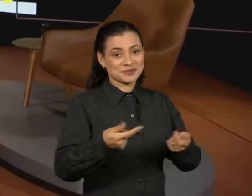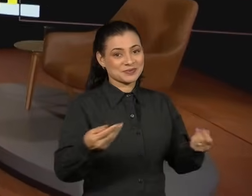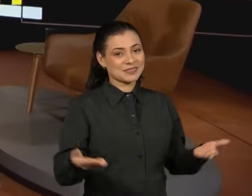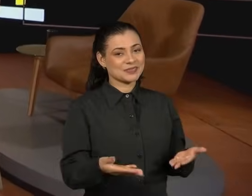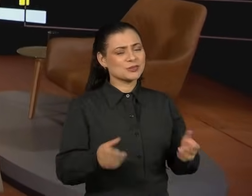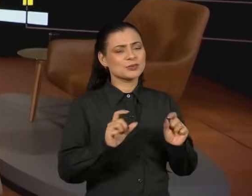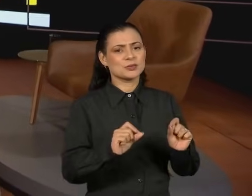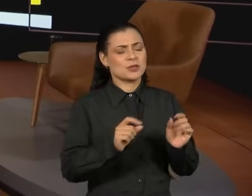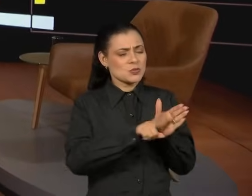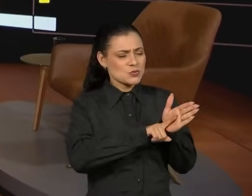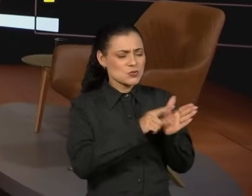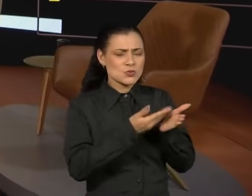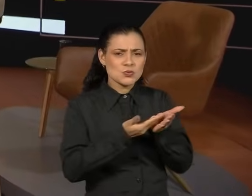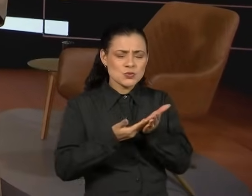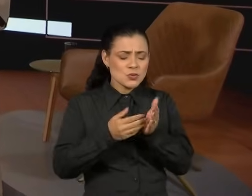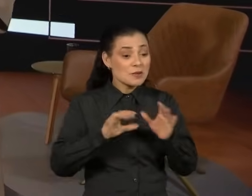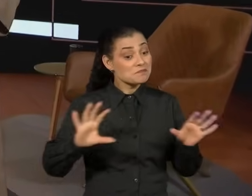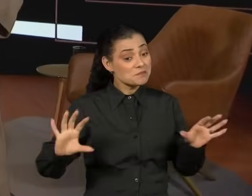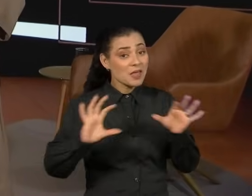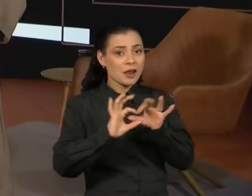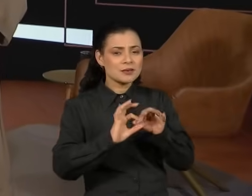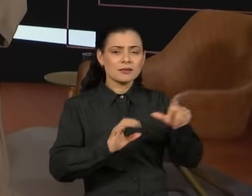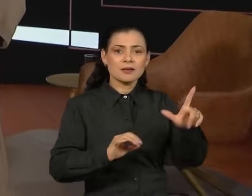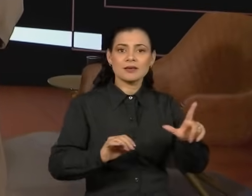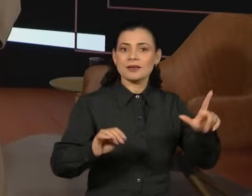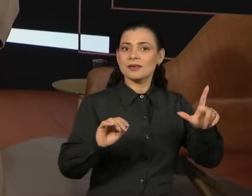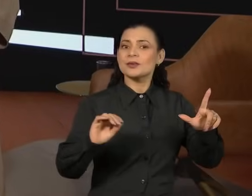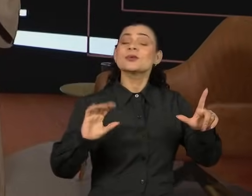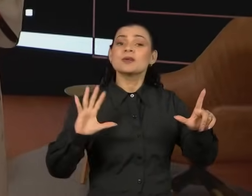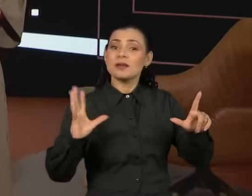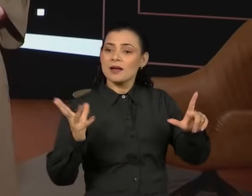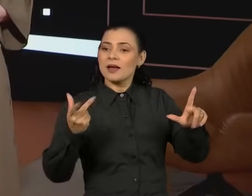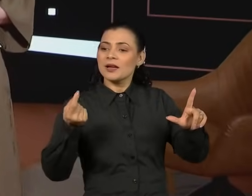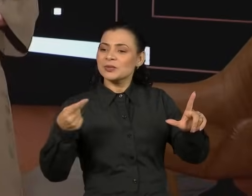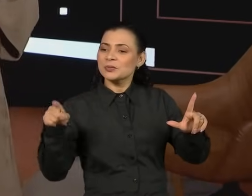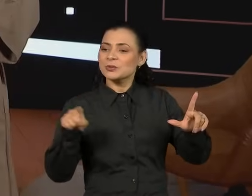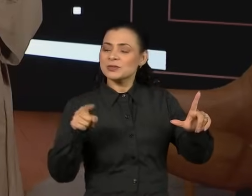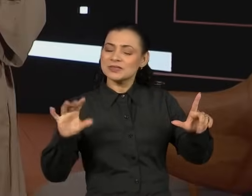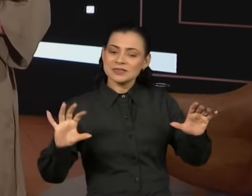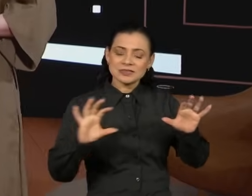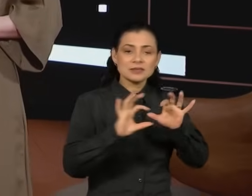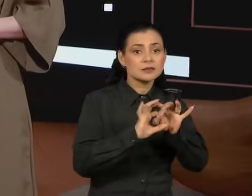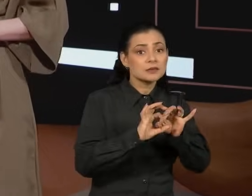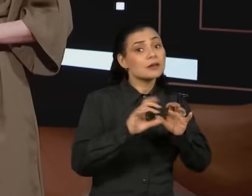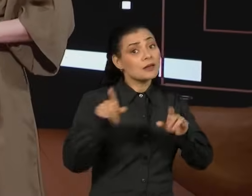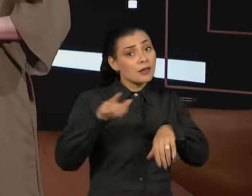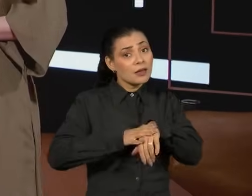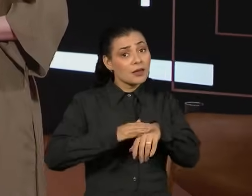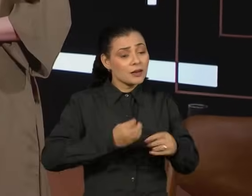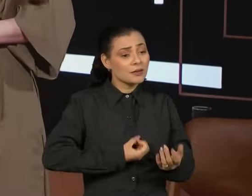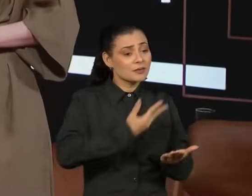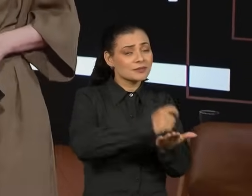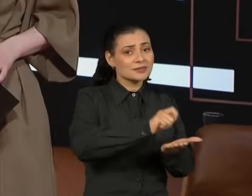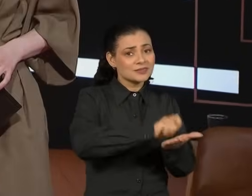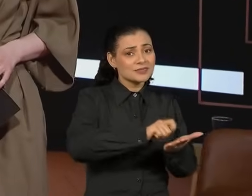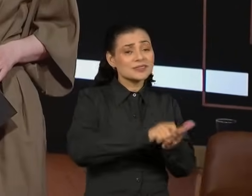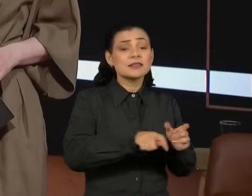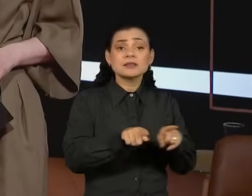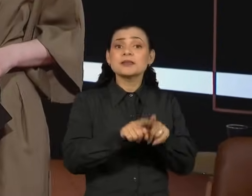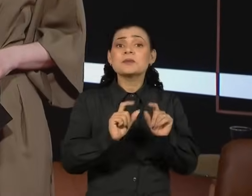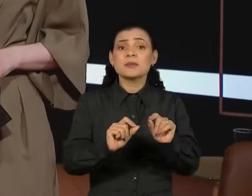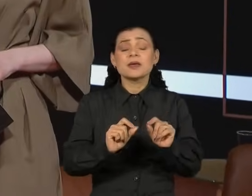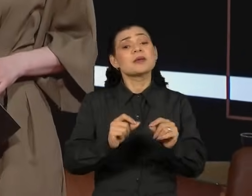um profundo estudioso dessa relação, além de ser ele mesmo compositor e escritor. E professor de